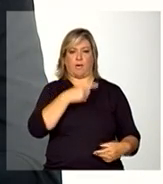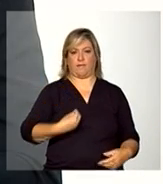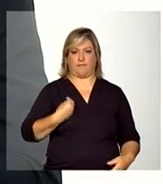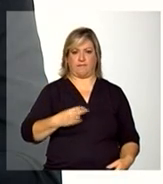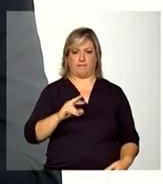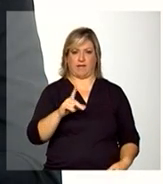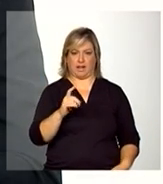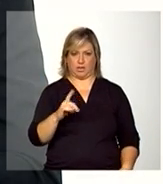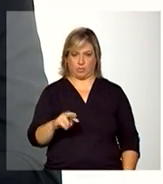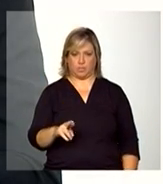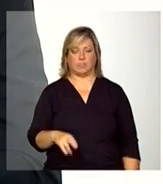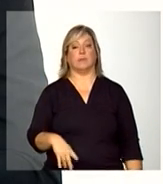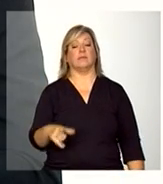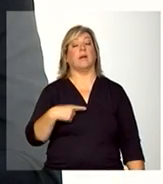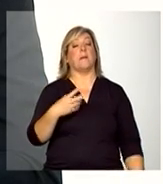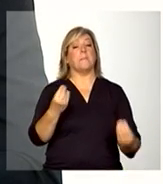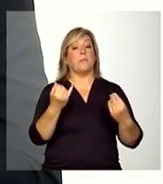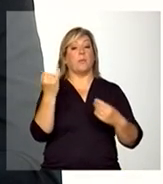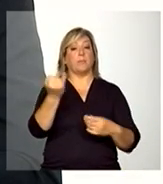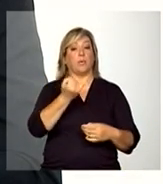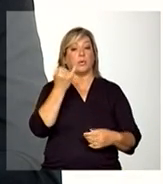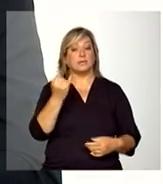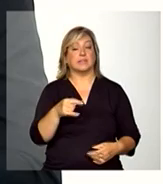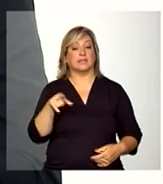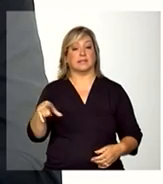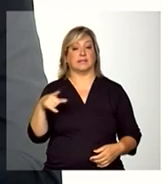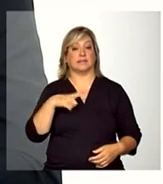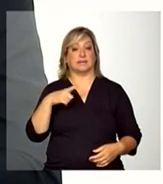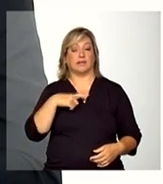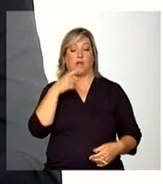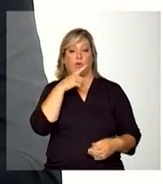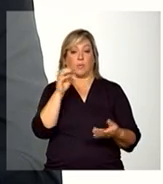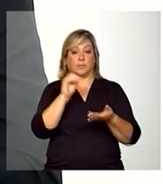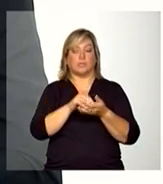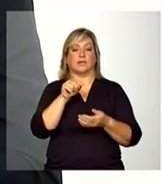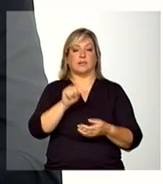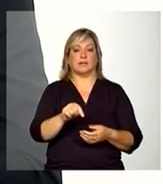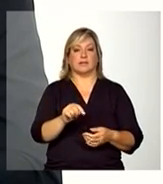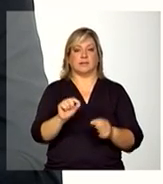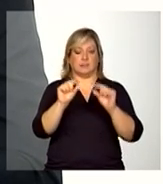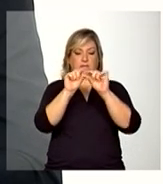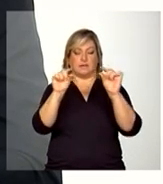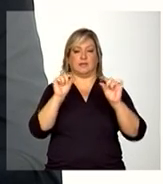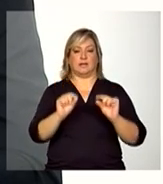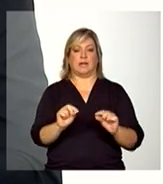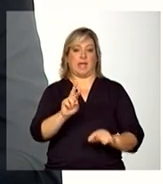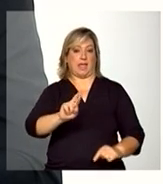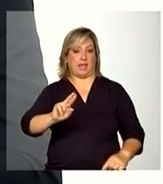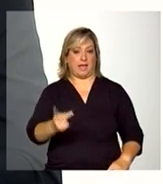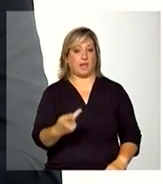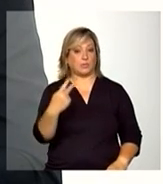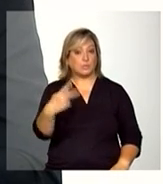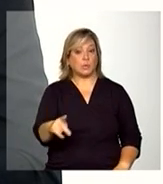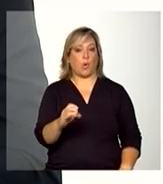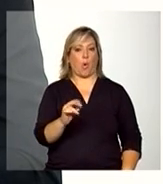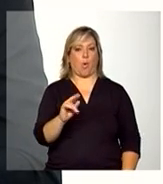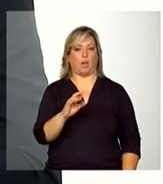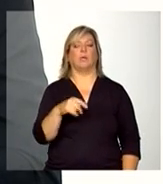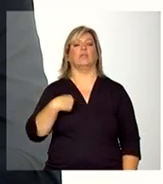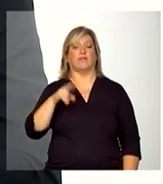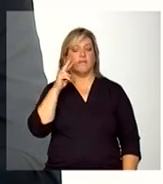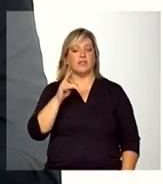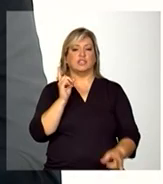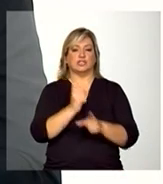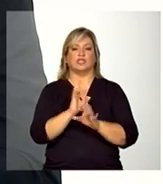esteja vinculado na na aba de recursos humanos do seu órgão a gente Já verificou alguns casos que o administrador